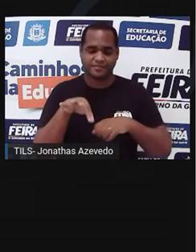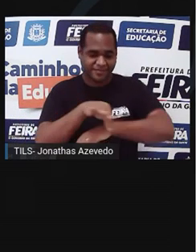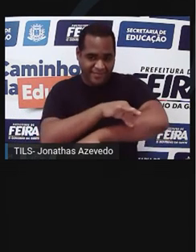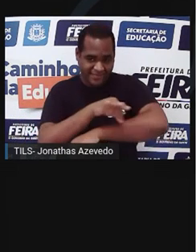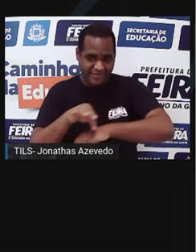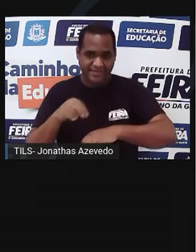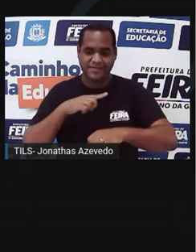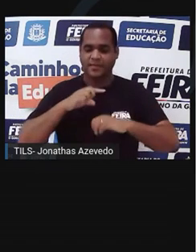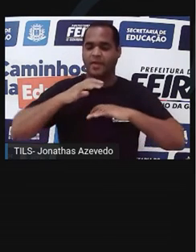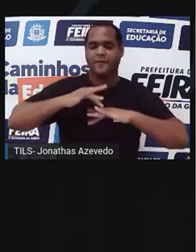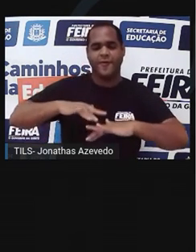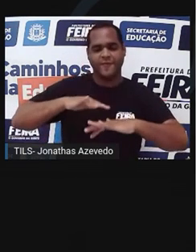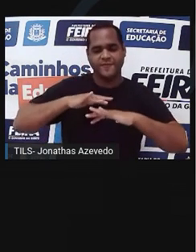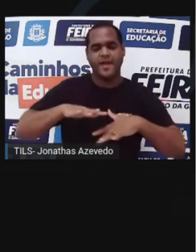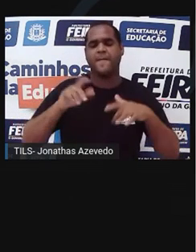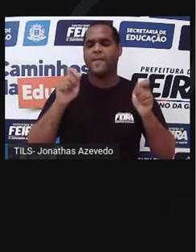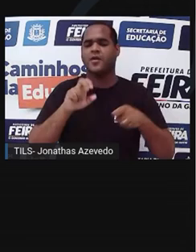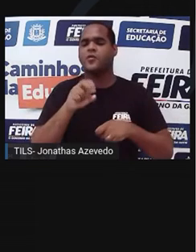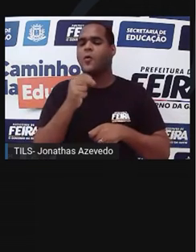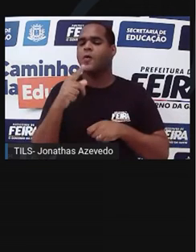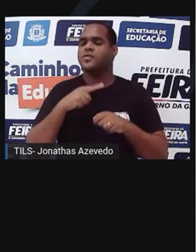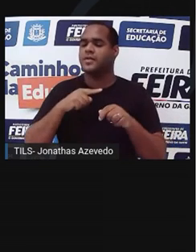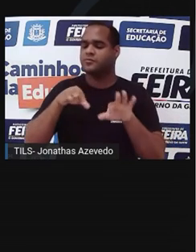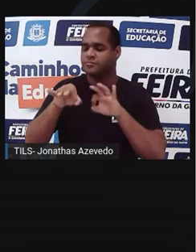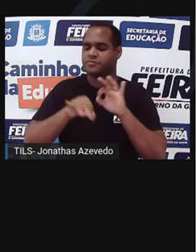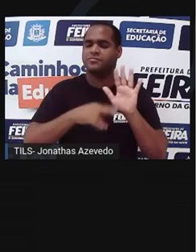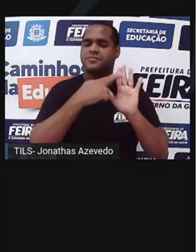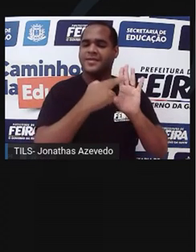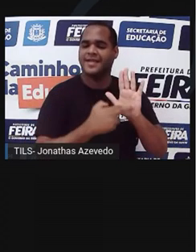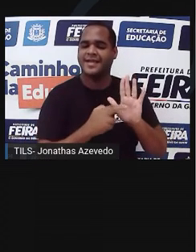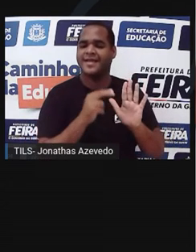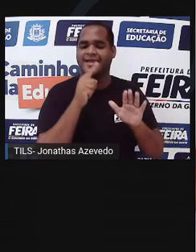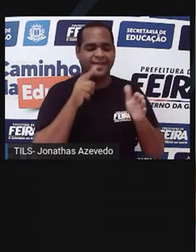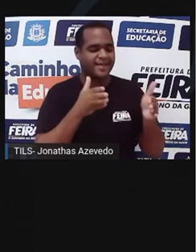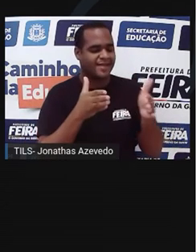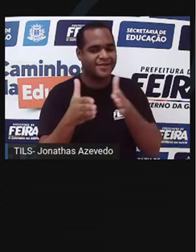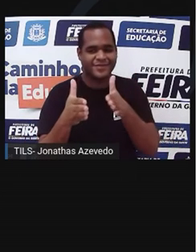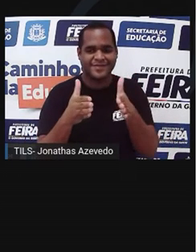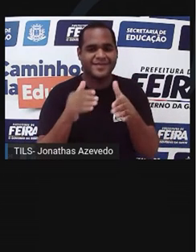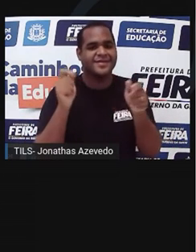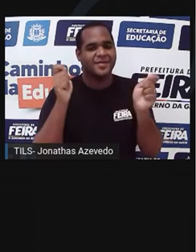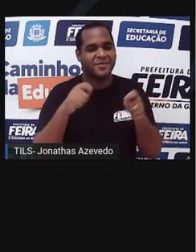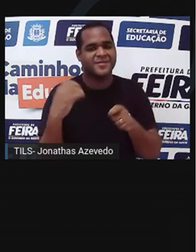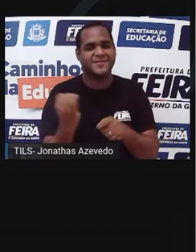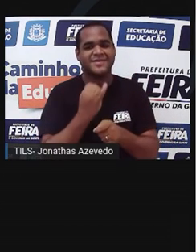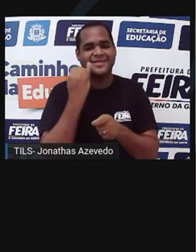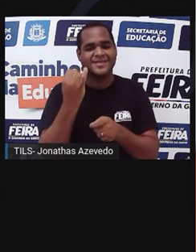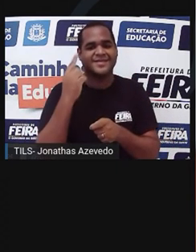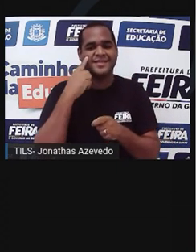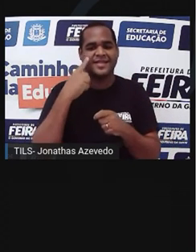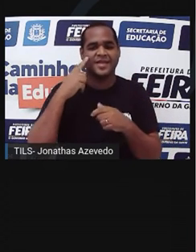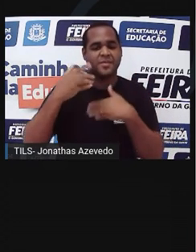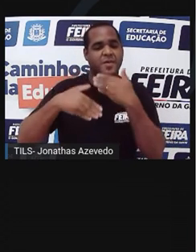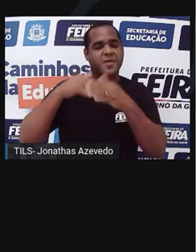de represas ou reflorestar as margens dos rios, a fim de que a natureza se encarregue da